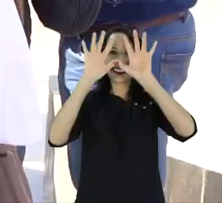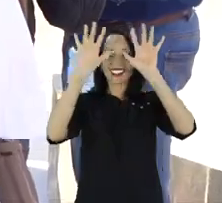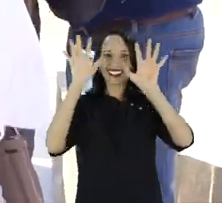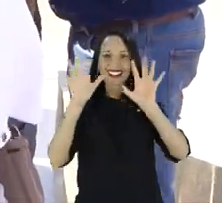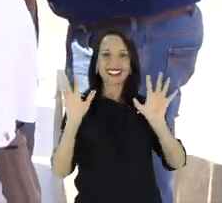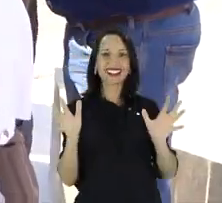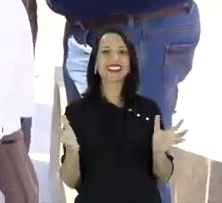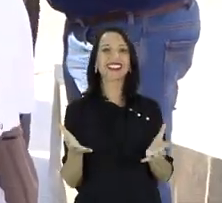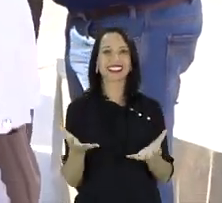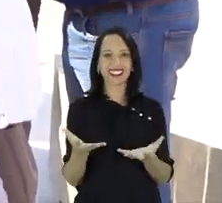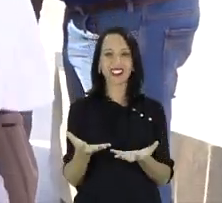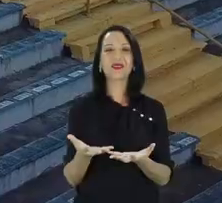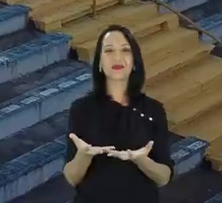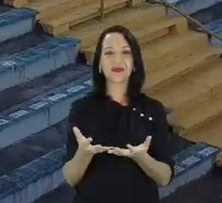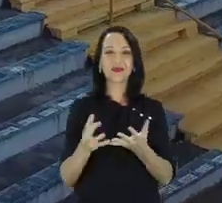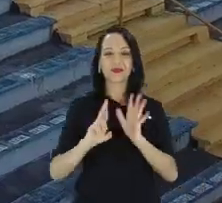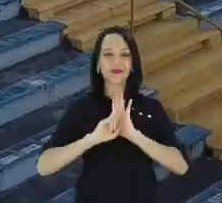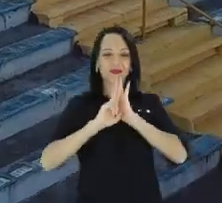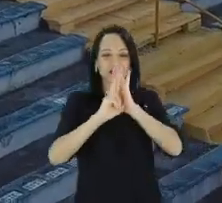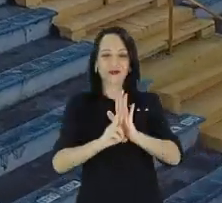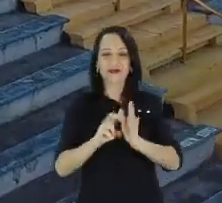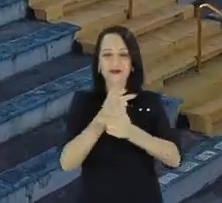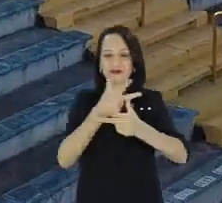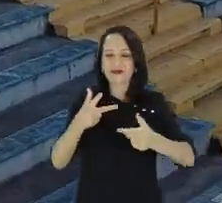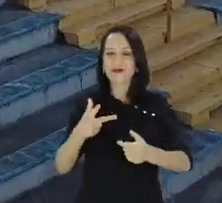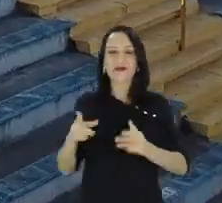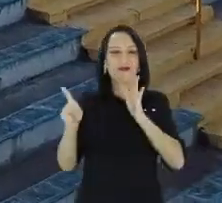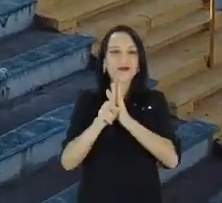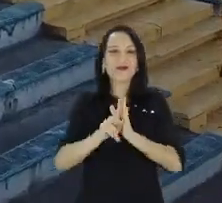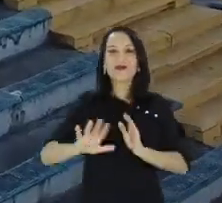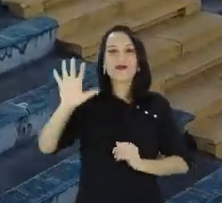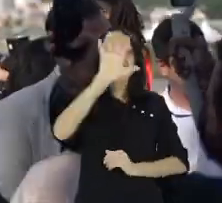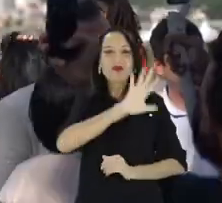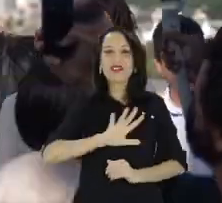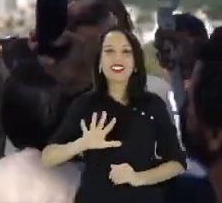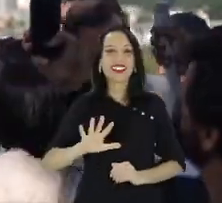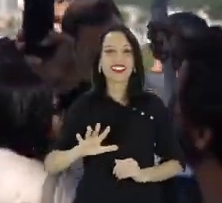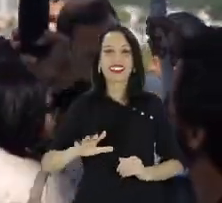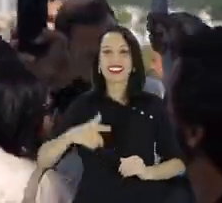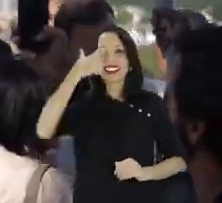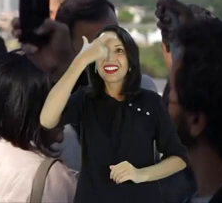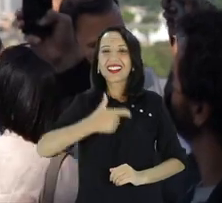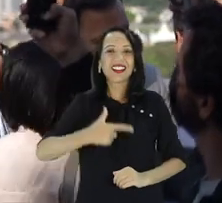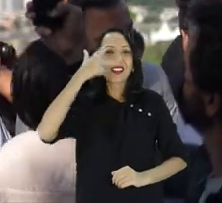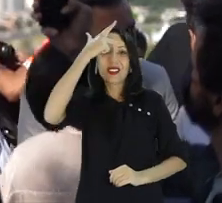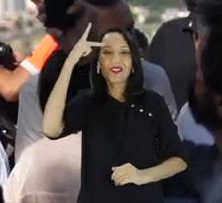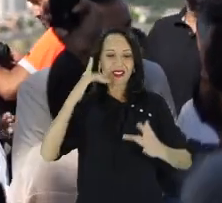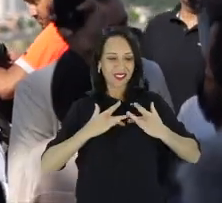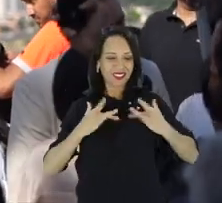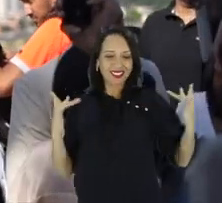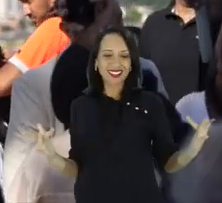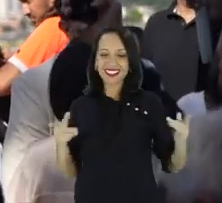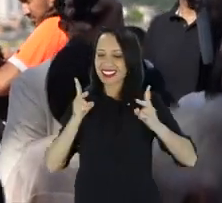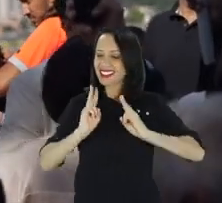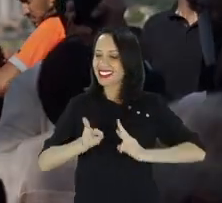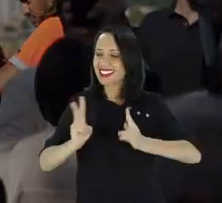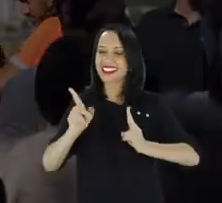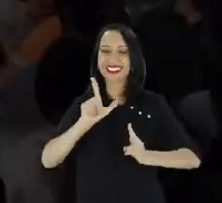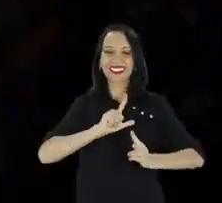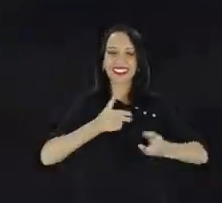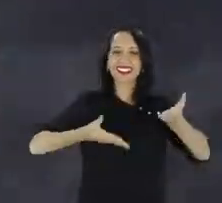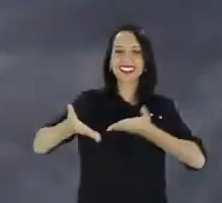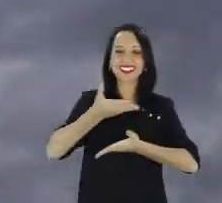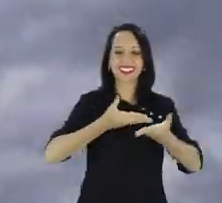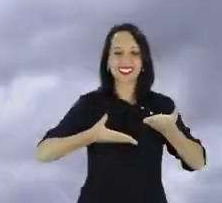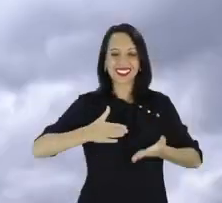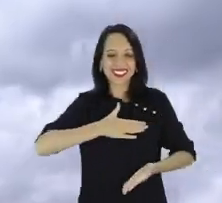da reflexibilidade é algo que tem a ver com a natureza dele ele era uma pessoa extremamente Generosa ele sempre levava os